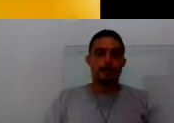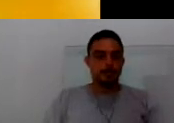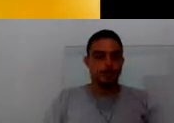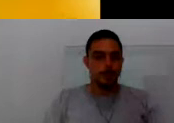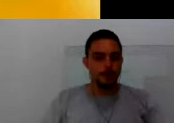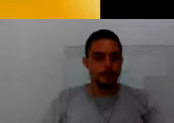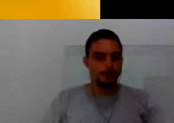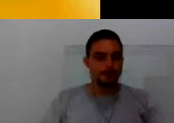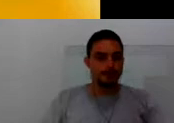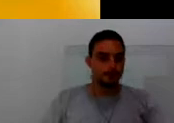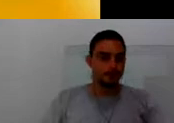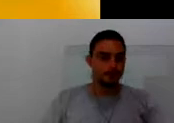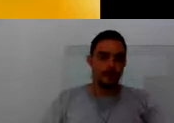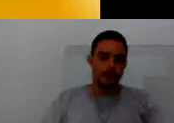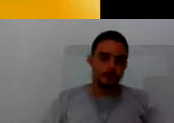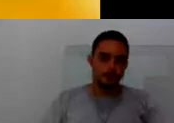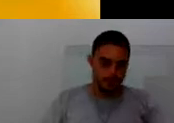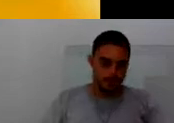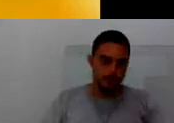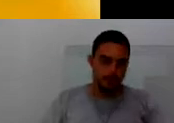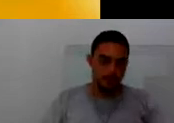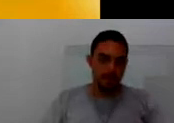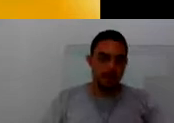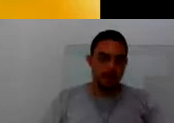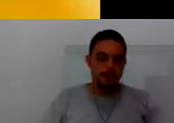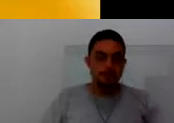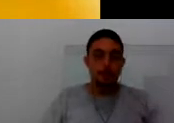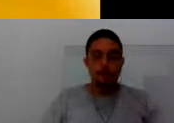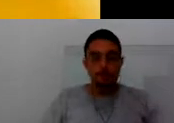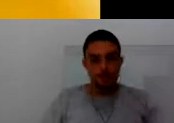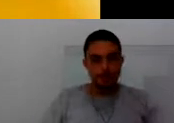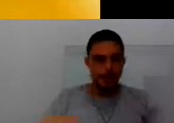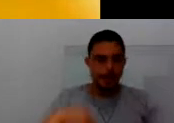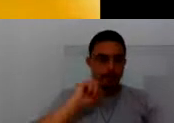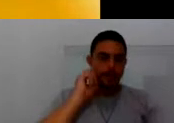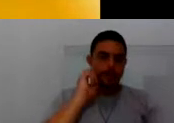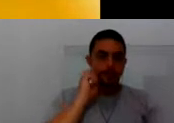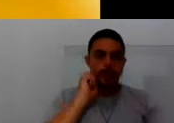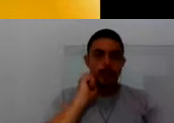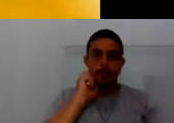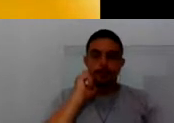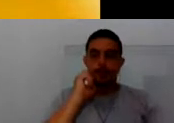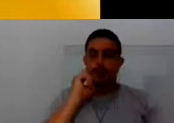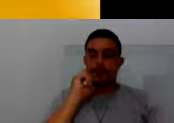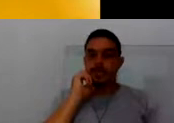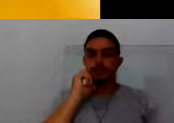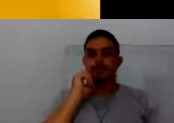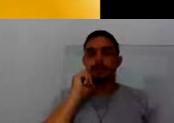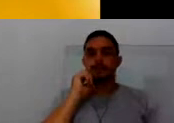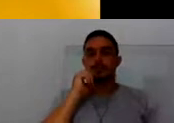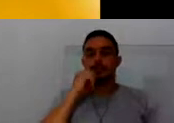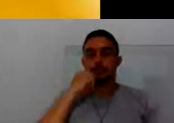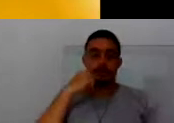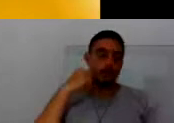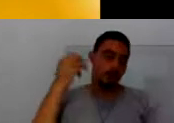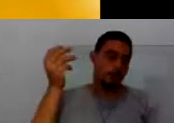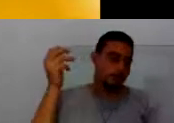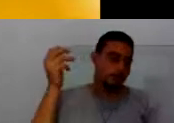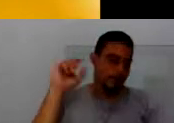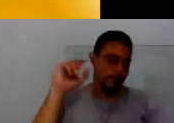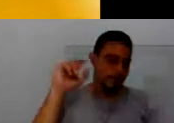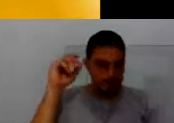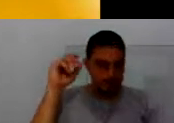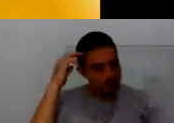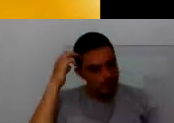a gente tem um problema com compactação do solo, e isso pode causar o escoamento superficial, o alagamento de algumas áreas que nós vamos ter. Isso